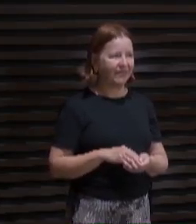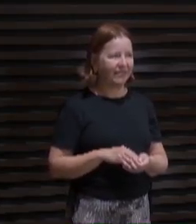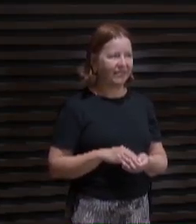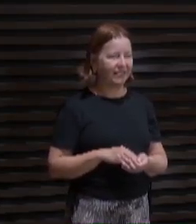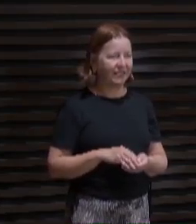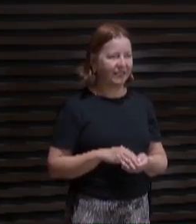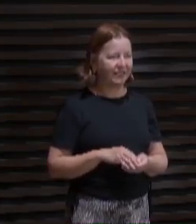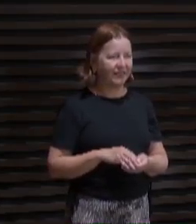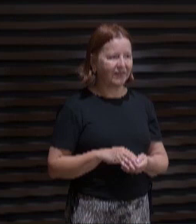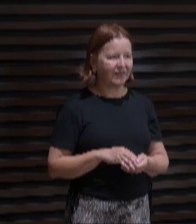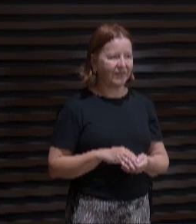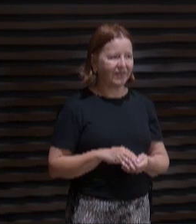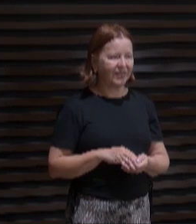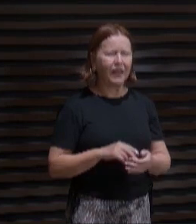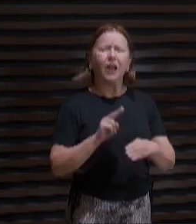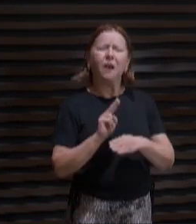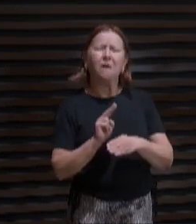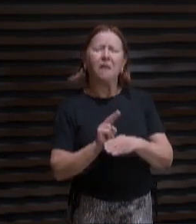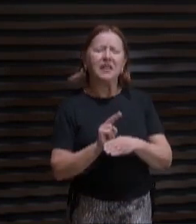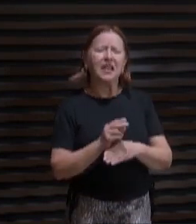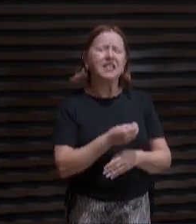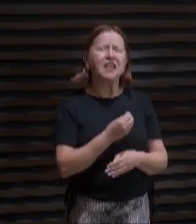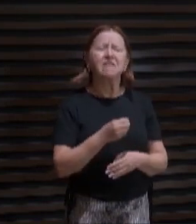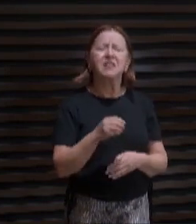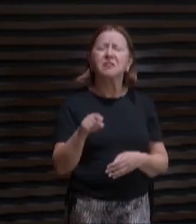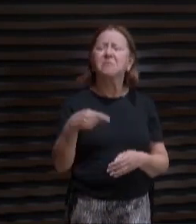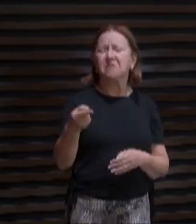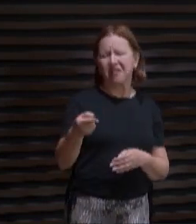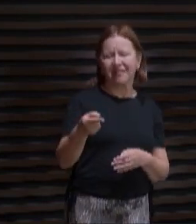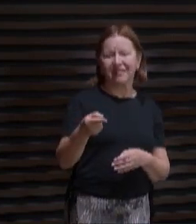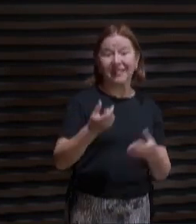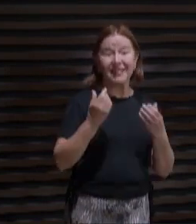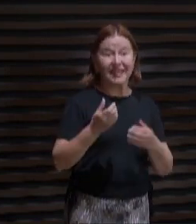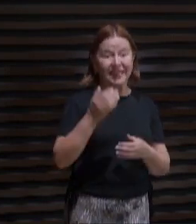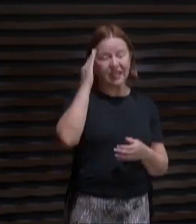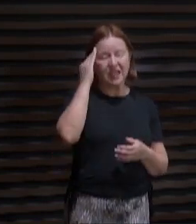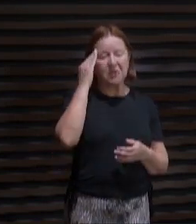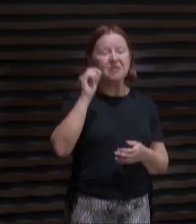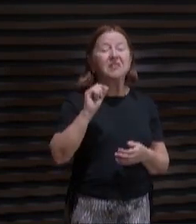cobrar da vida alheia, de querer saber o que vai acontecer com o outro.